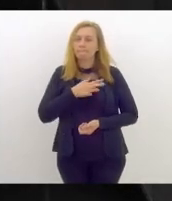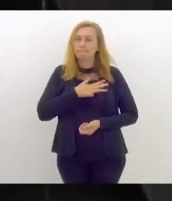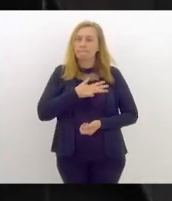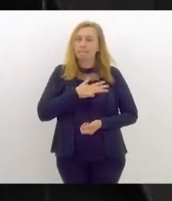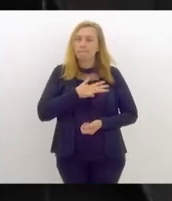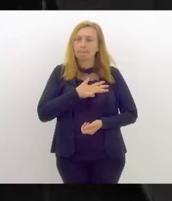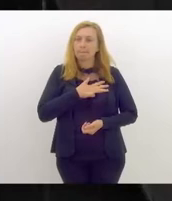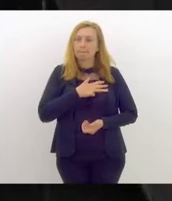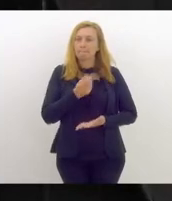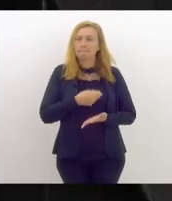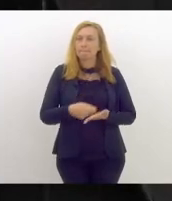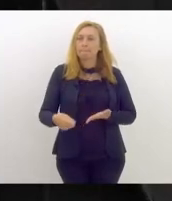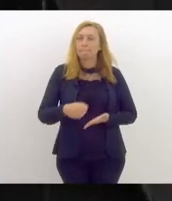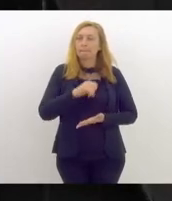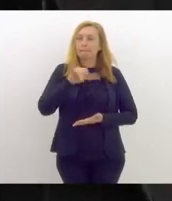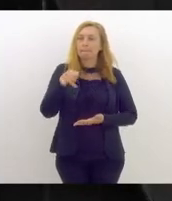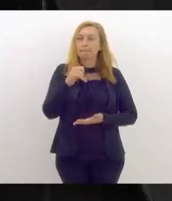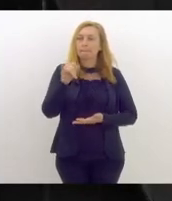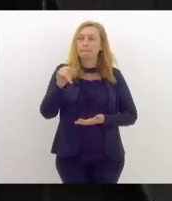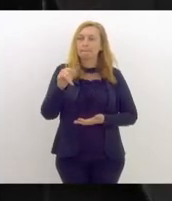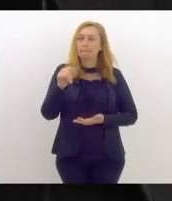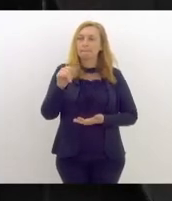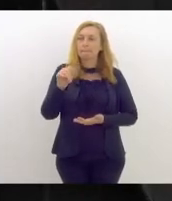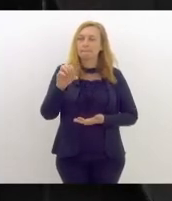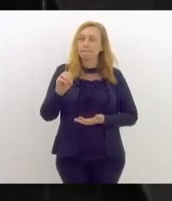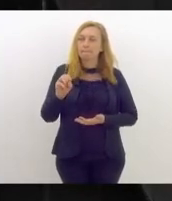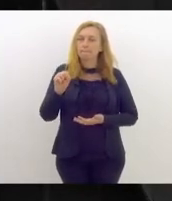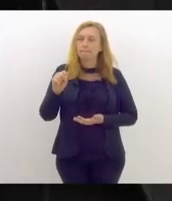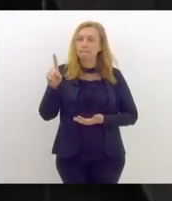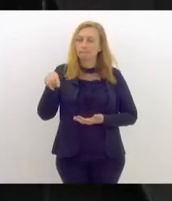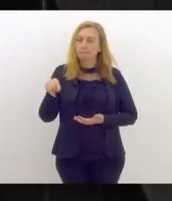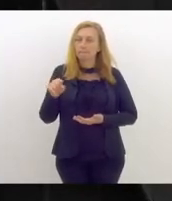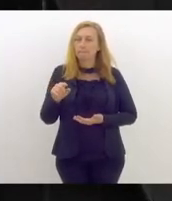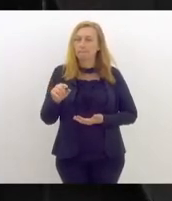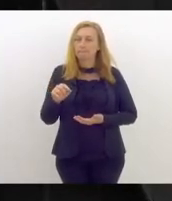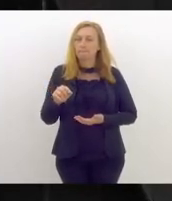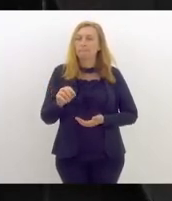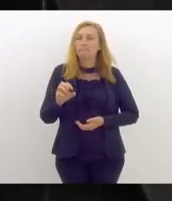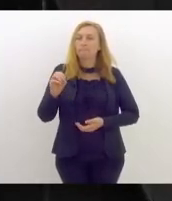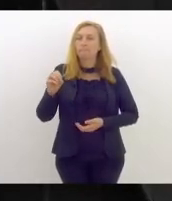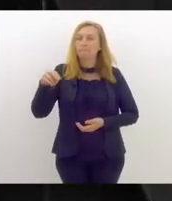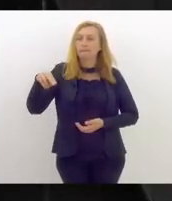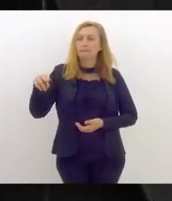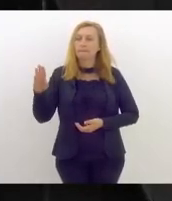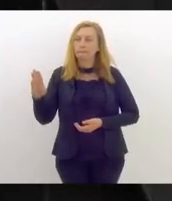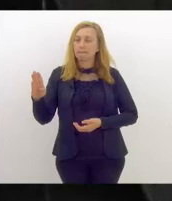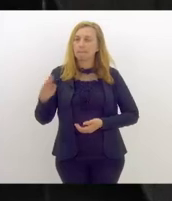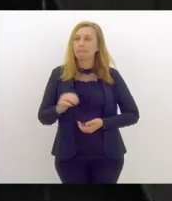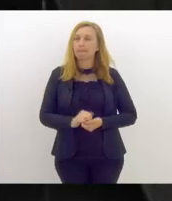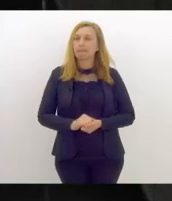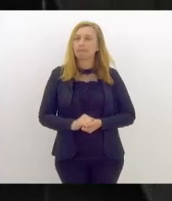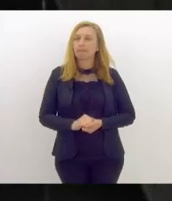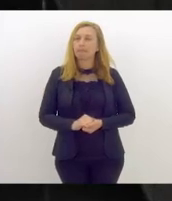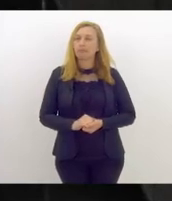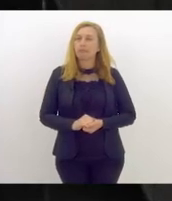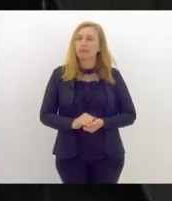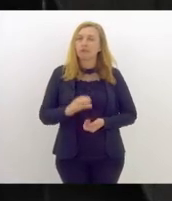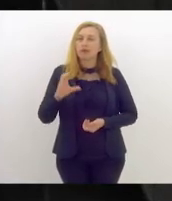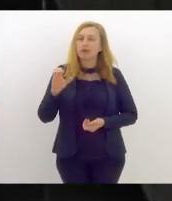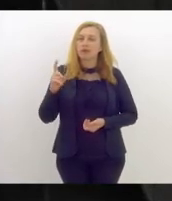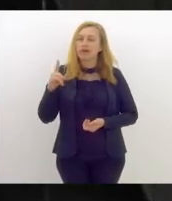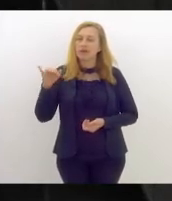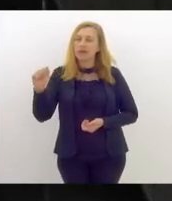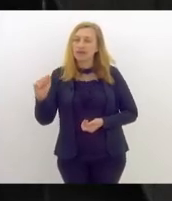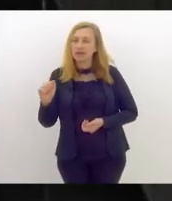assinada por José Luiz da Costa oreiro da UnB Luiz Fernando Rodrigues de Paula do UFRJ kalinka